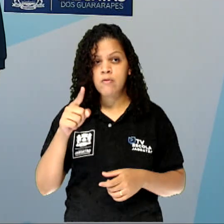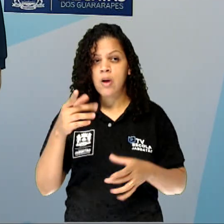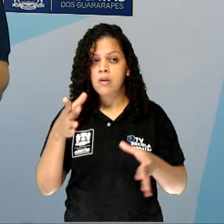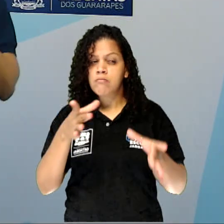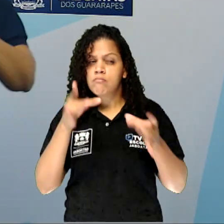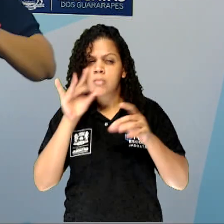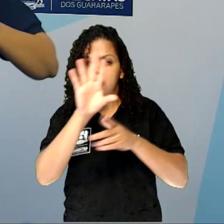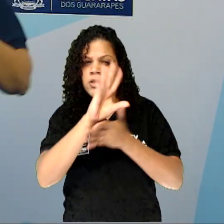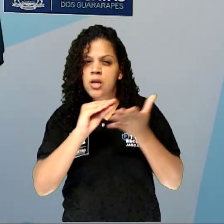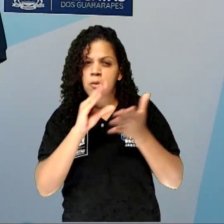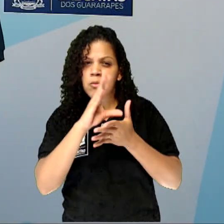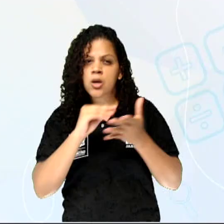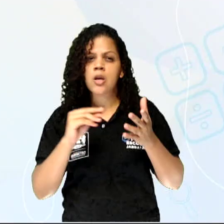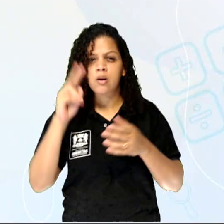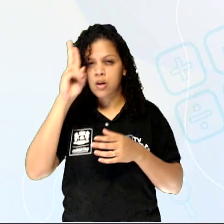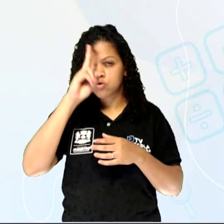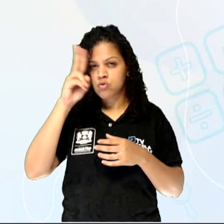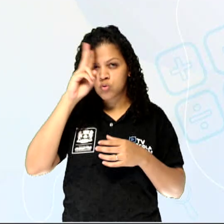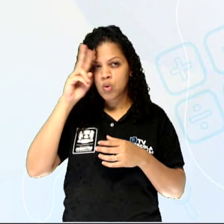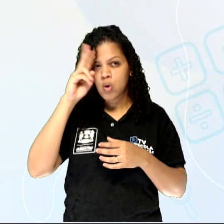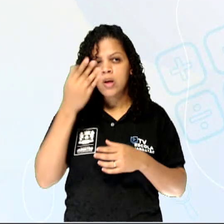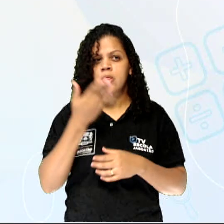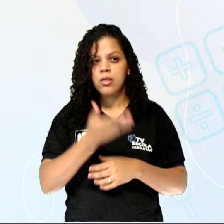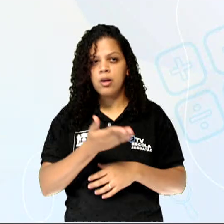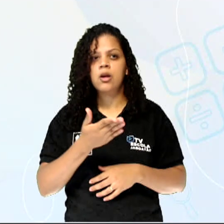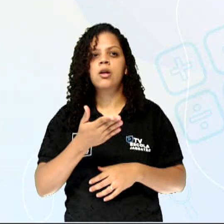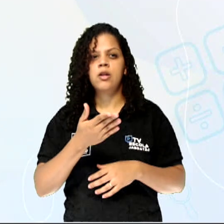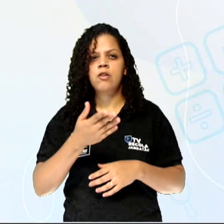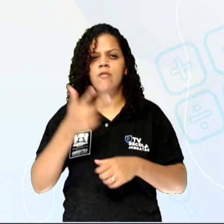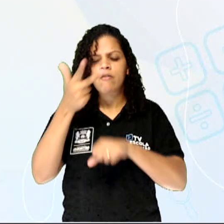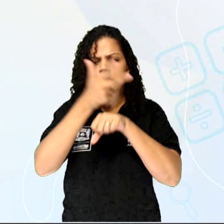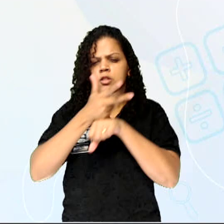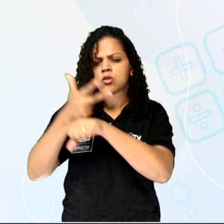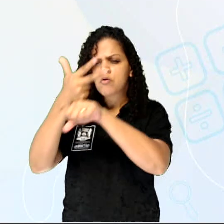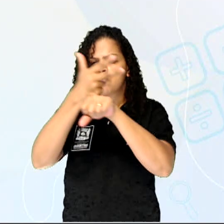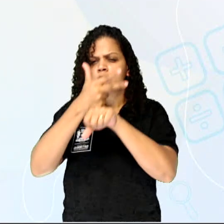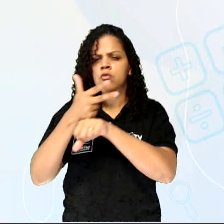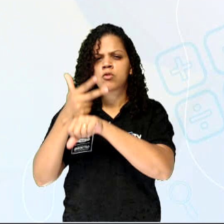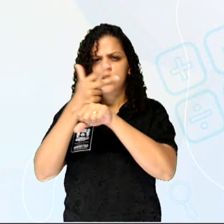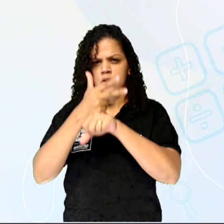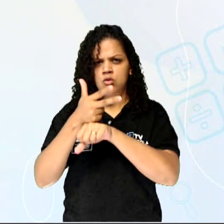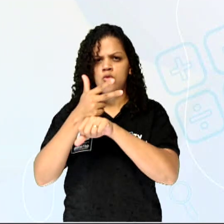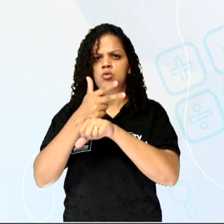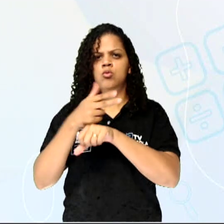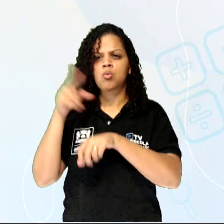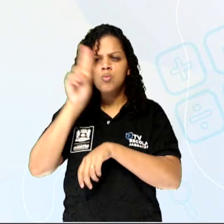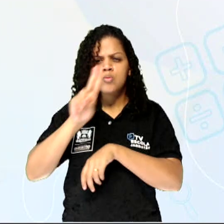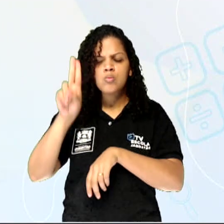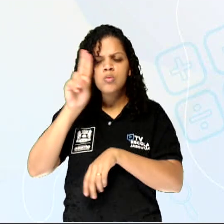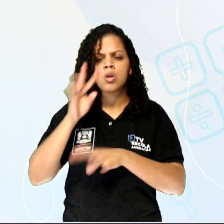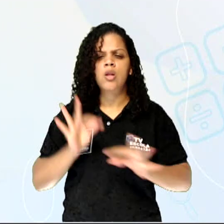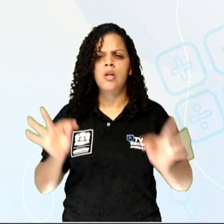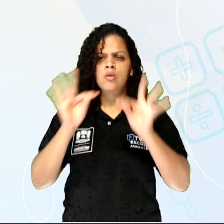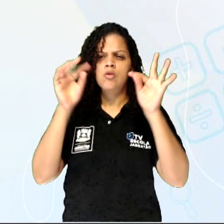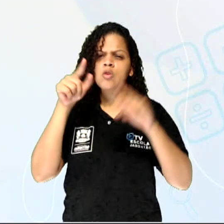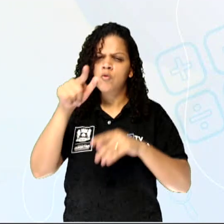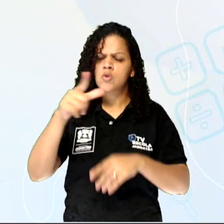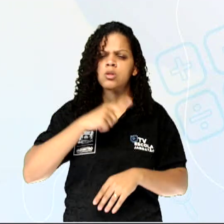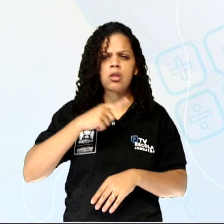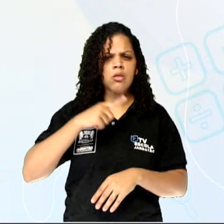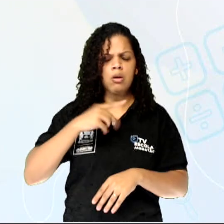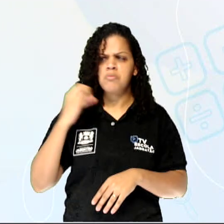videoarte. Faça um vídeo usando a tecnologia que você tem ao seu redor. A televisão, o celular, você pode